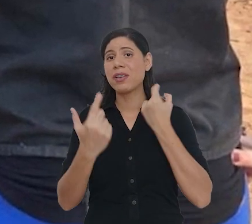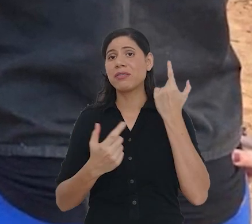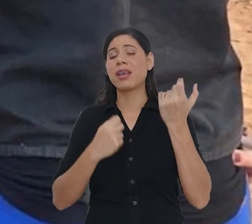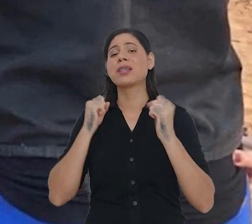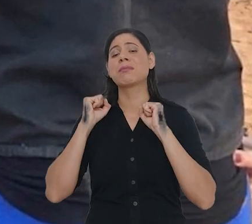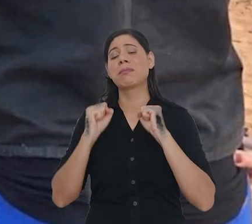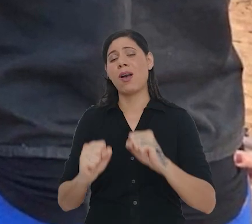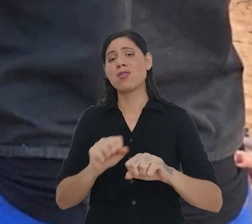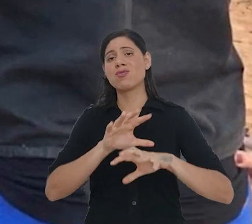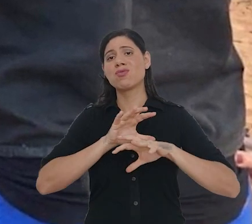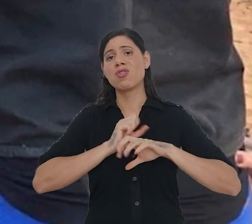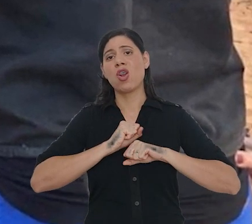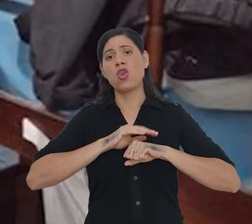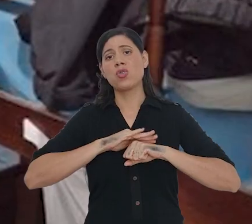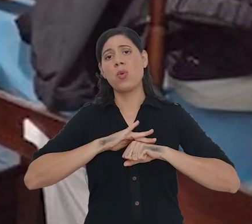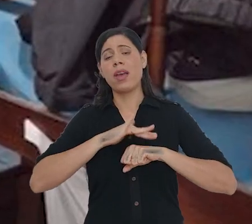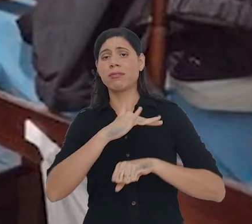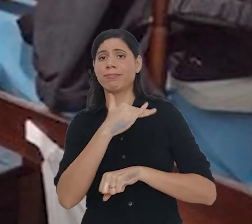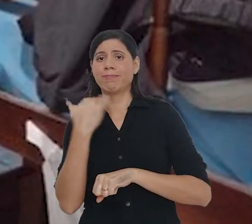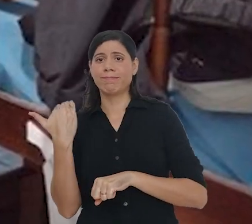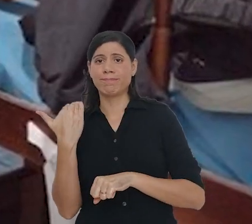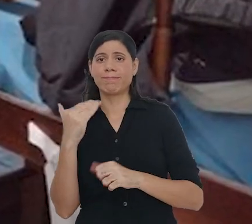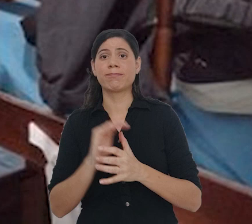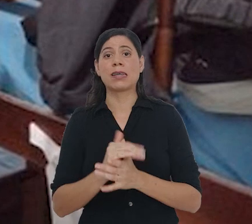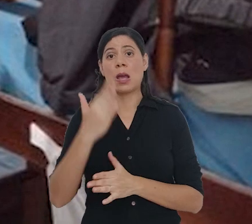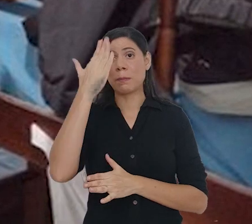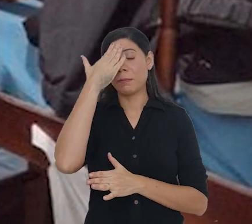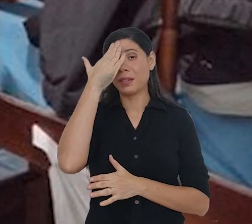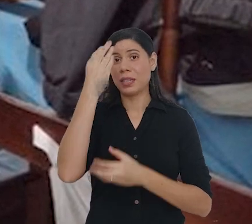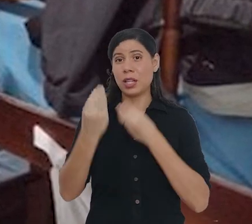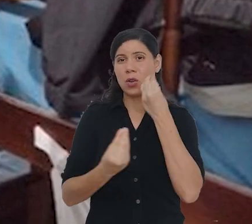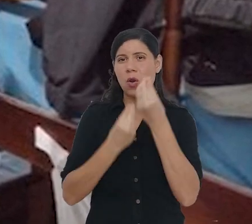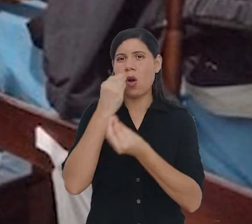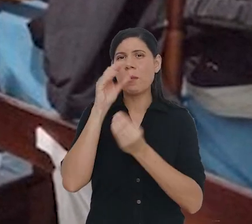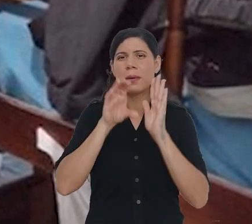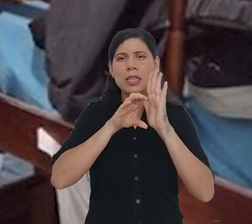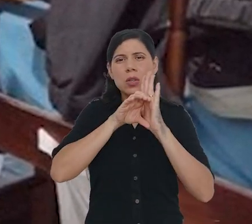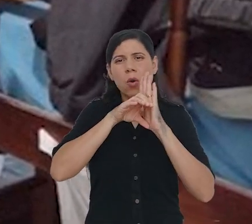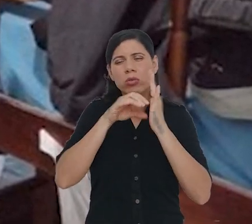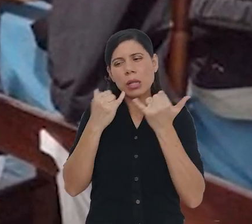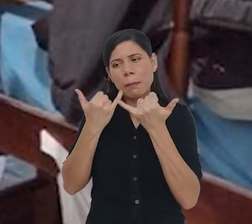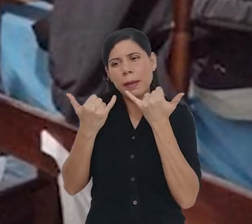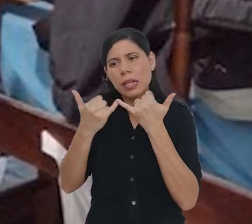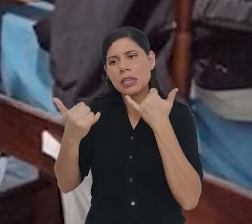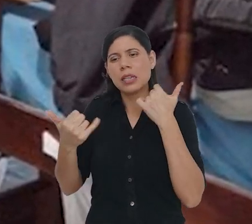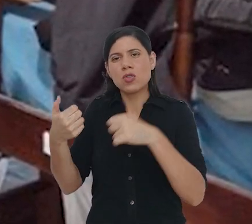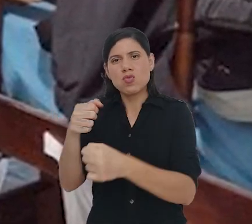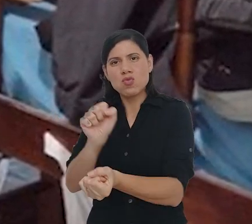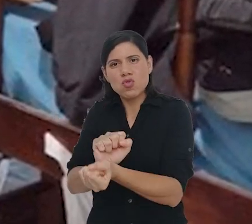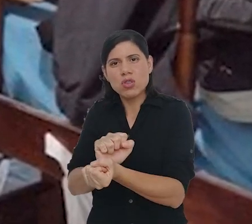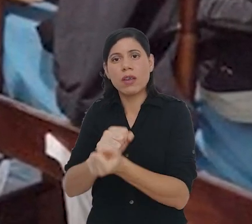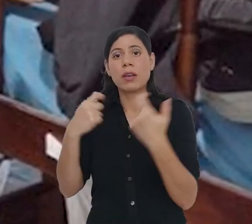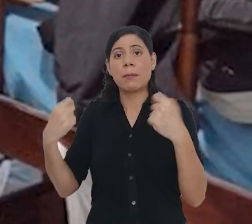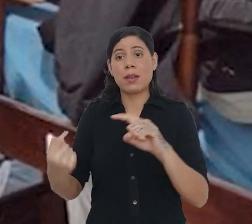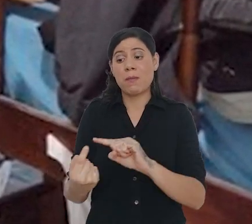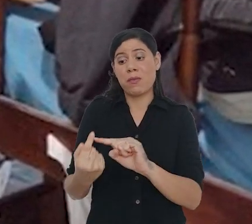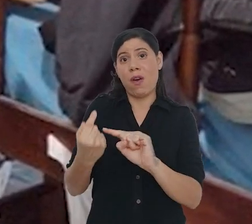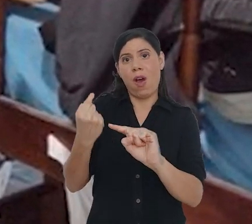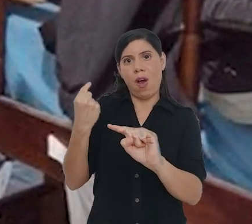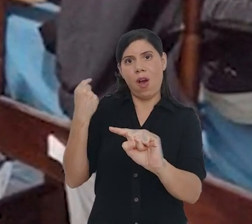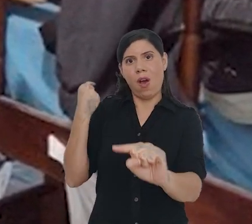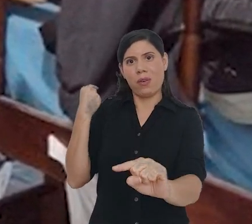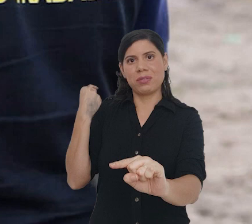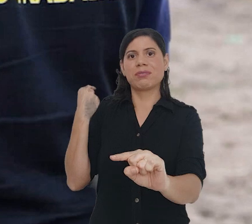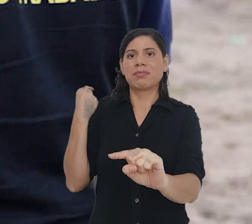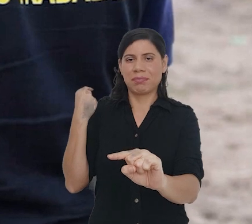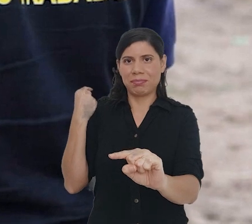ao adoecimento e à morte. Para entender de onde surgiu o conceito de trabalho em condições análogas às de escravo, precisamos voltar um pouco